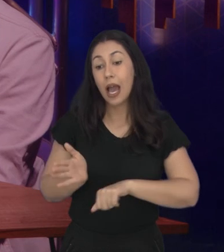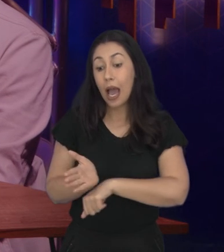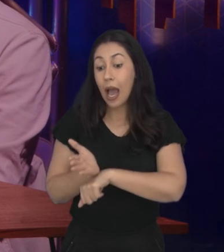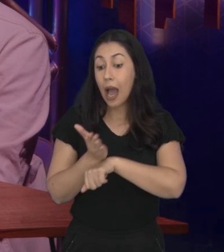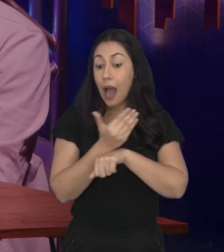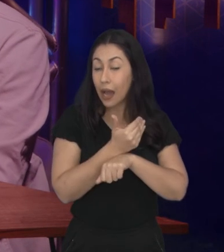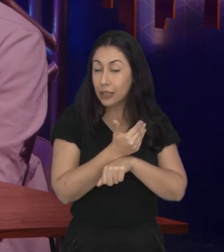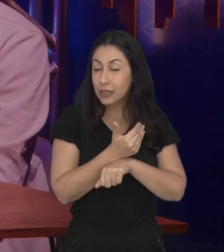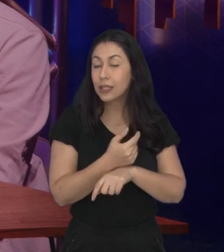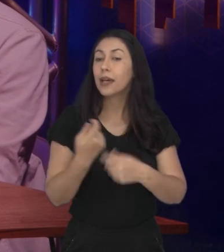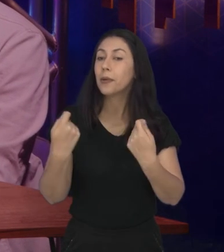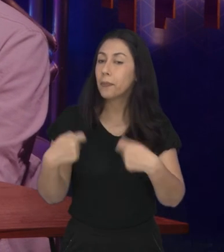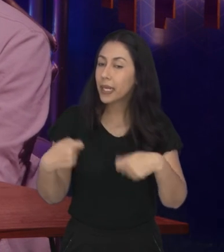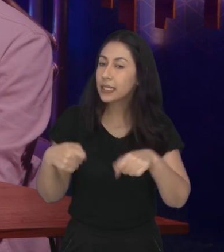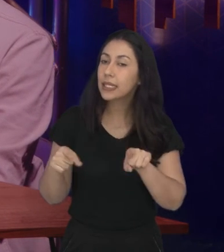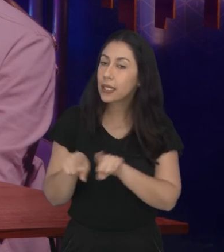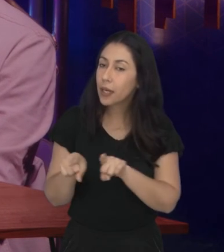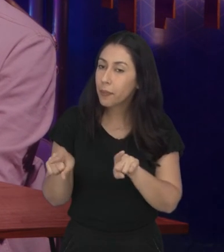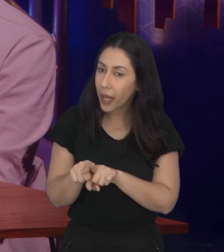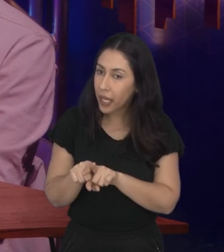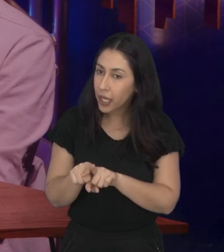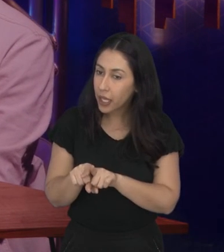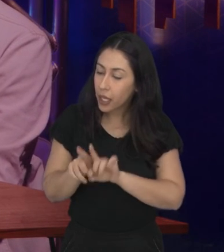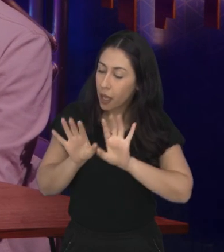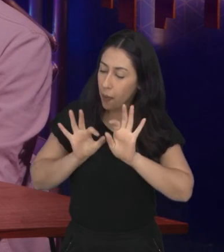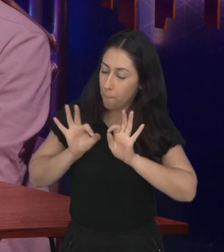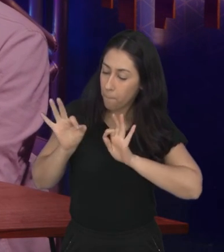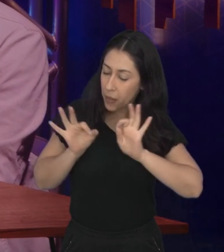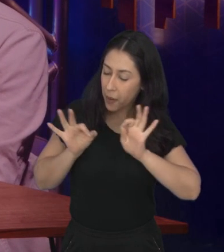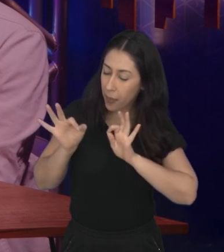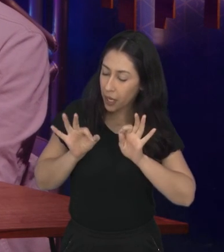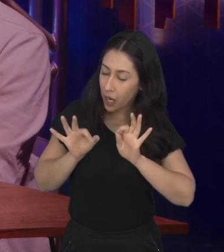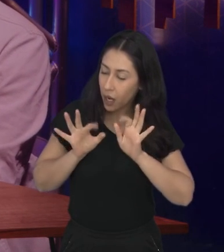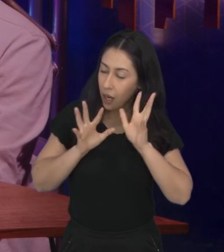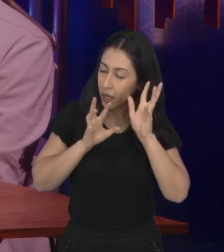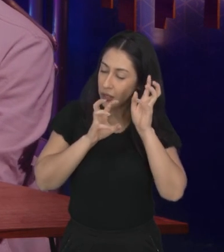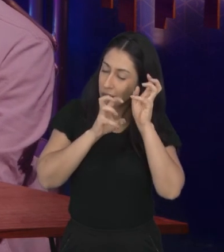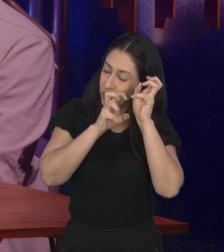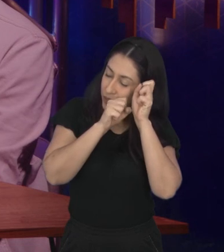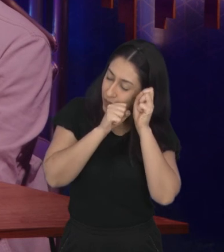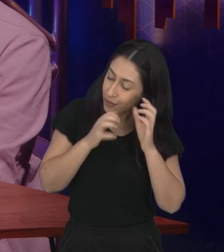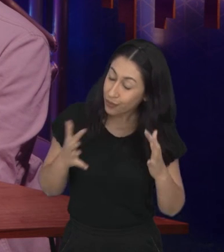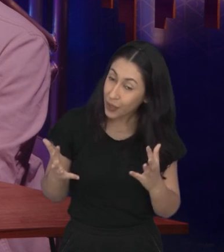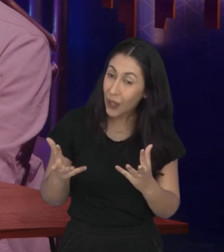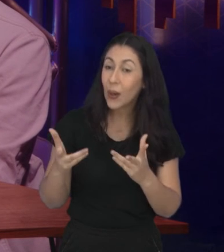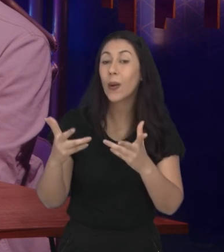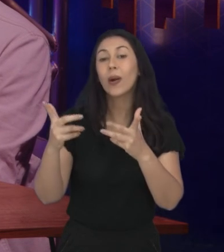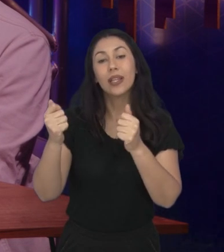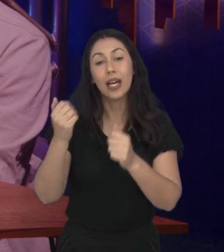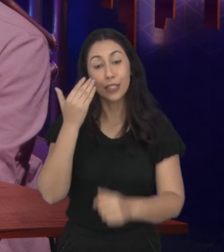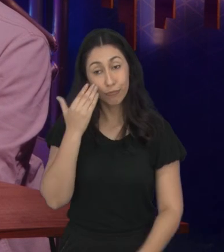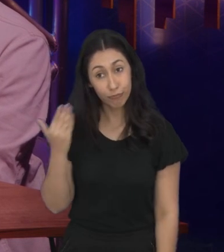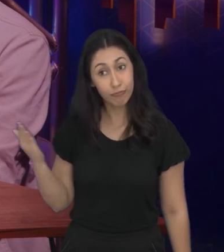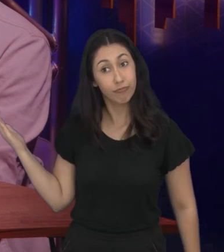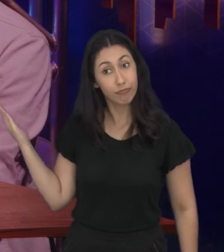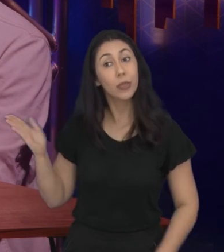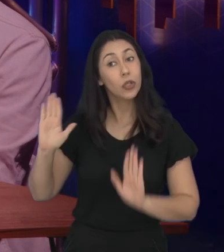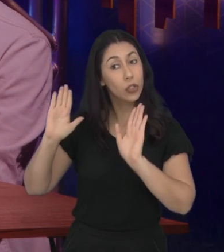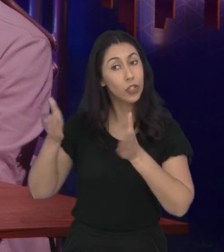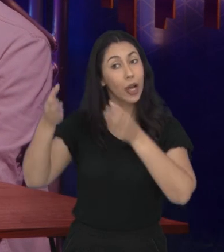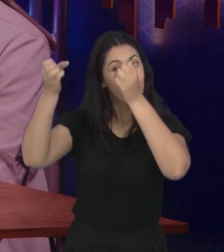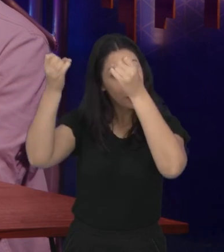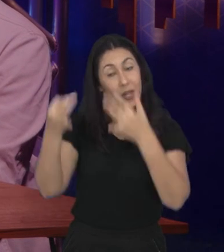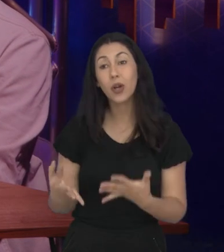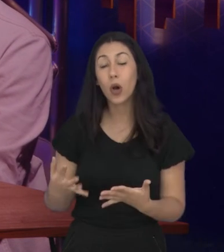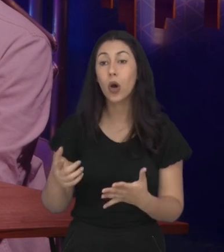o seu ciclo circadiano, você precisa fazer uma higiene do sono. Exato. Que a gente falou disso no episódio de Sonhos e Sonos,